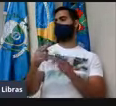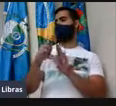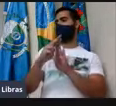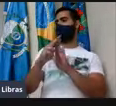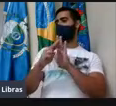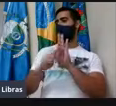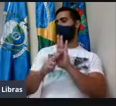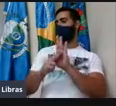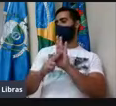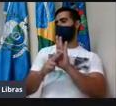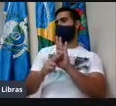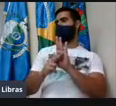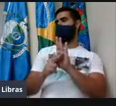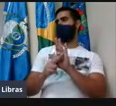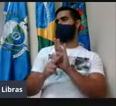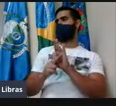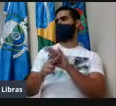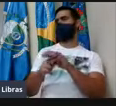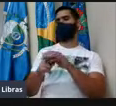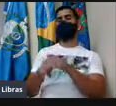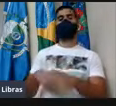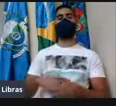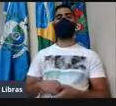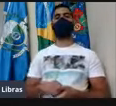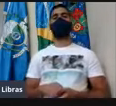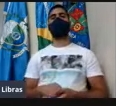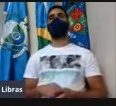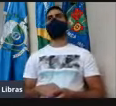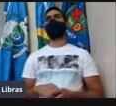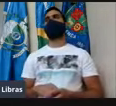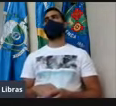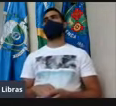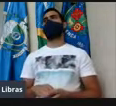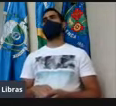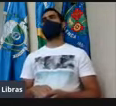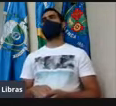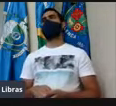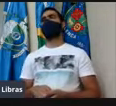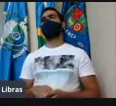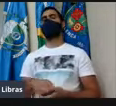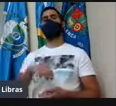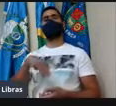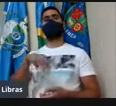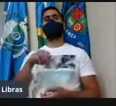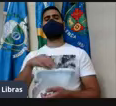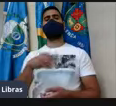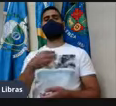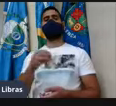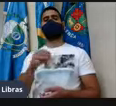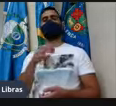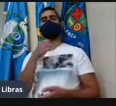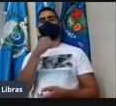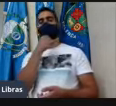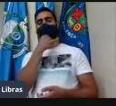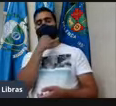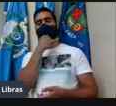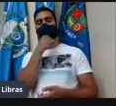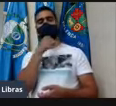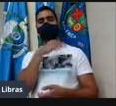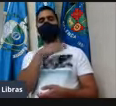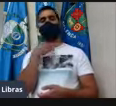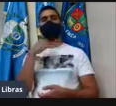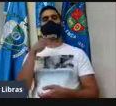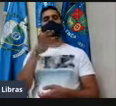interno, dispensadas as formalidades regimentais, moção de pesar pelo falecimento de